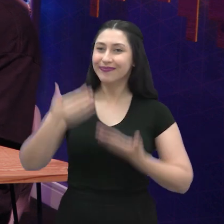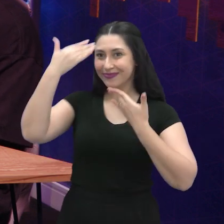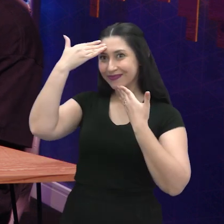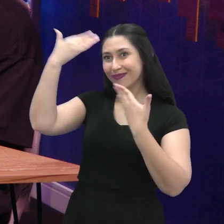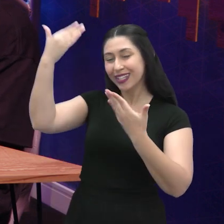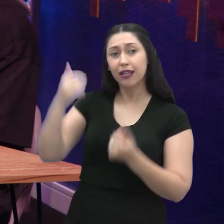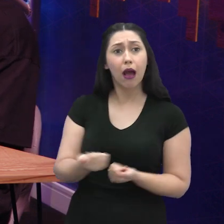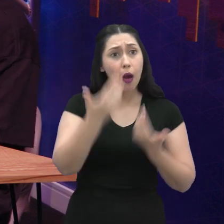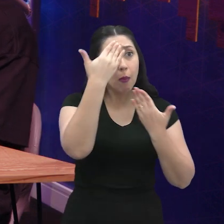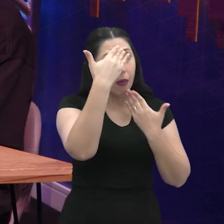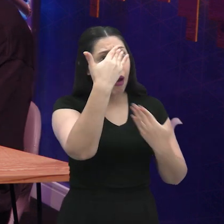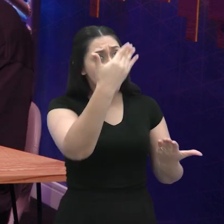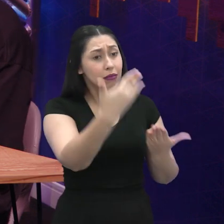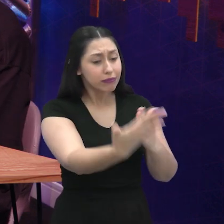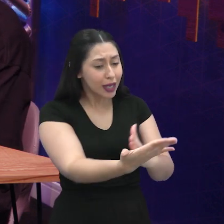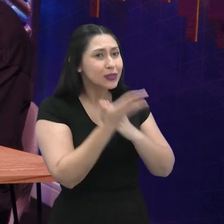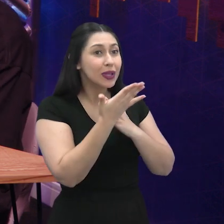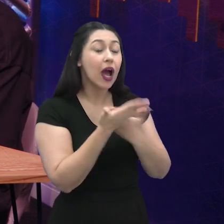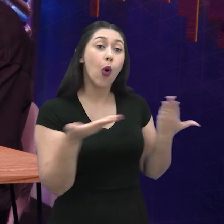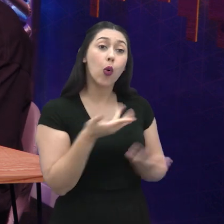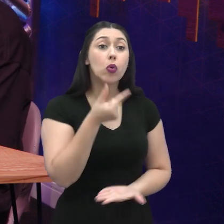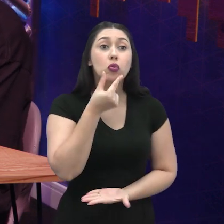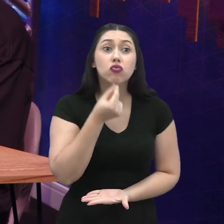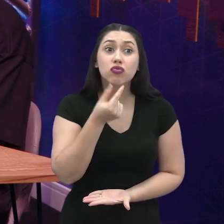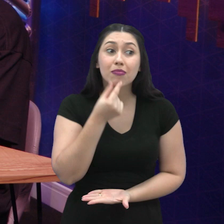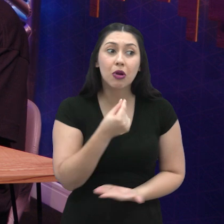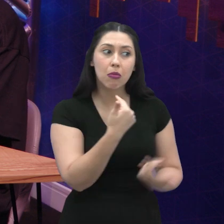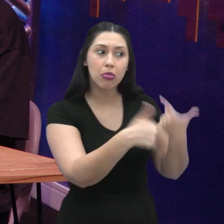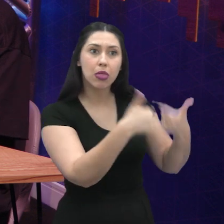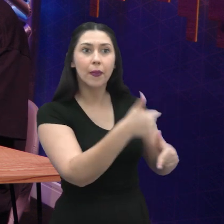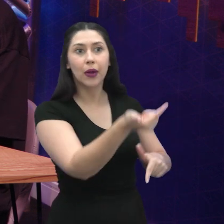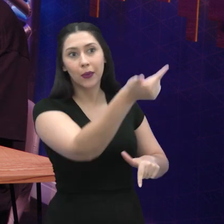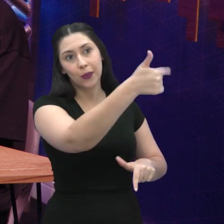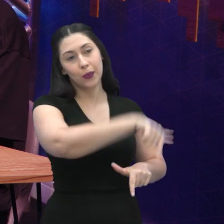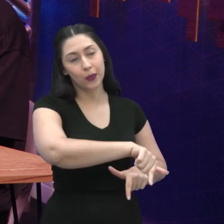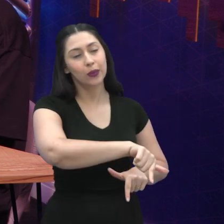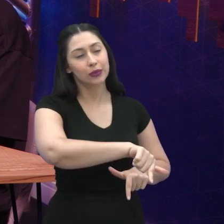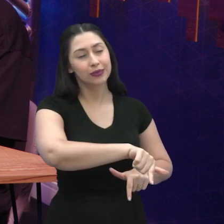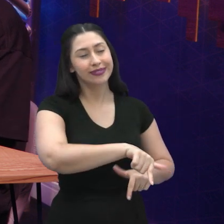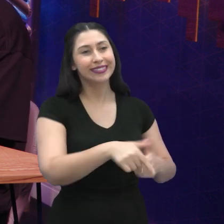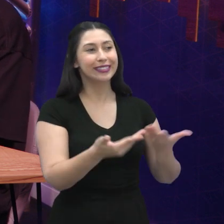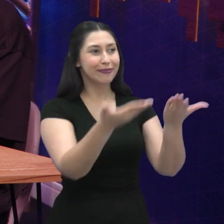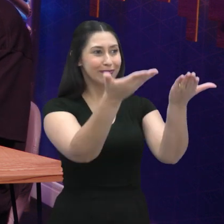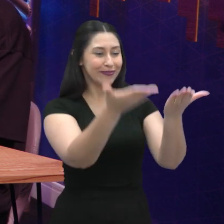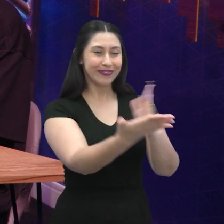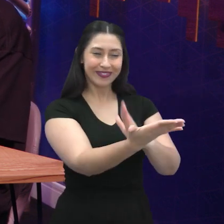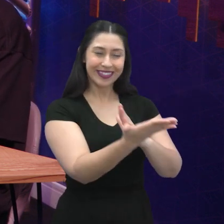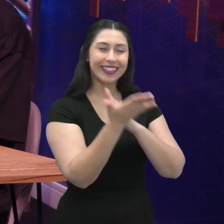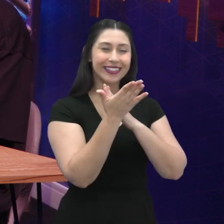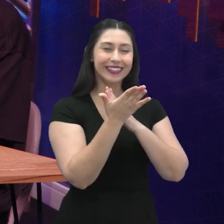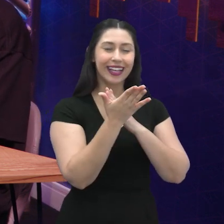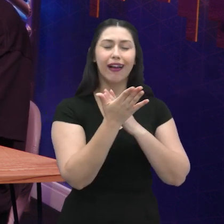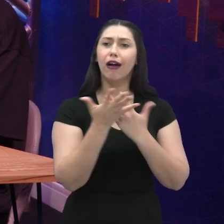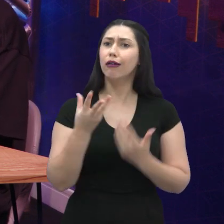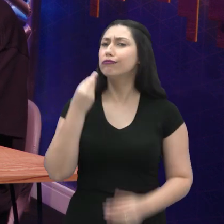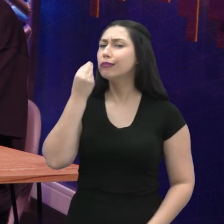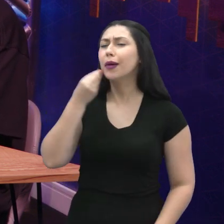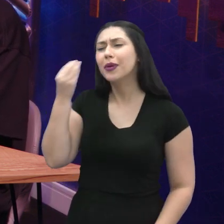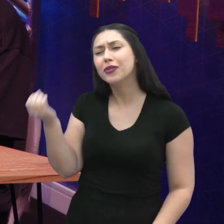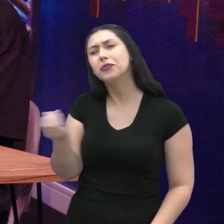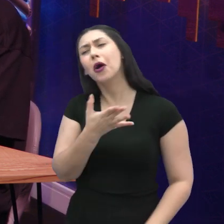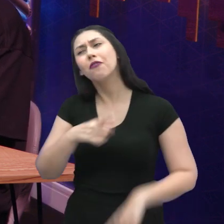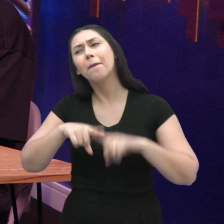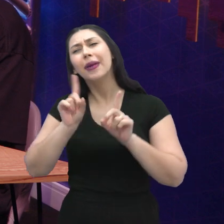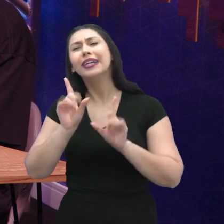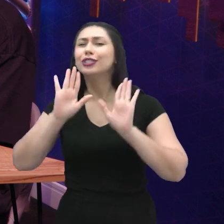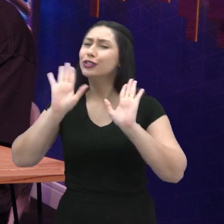Muito obrigado. Obrigada por estar aqui comigo. Hoje o Samu tá fazendo outro trabalho, então o Vitor veio aqui ajudar a gente. É uma experiência